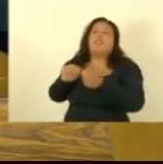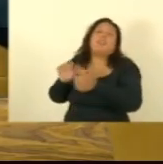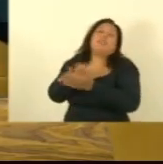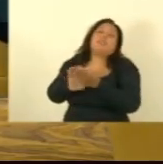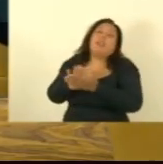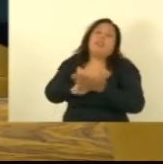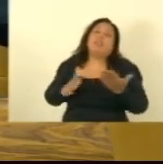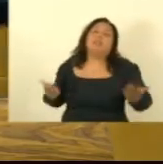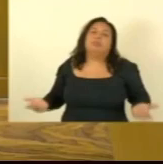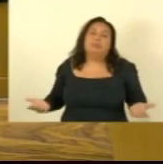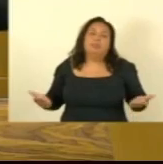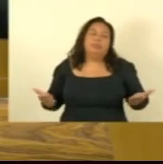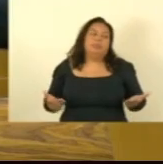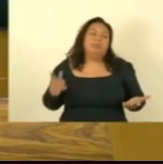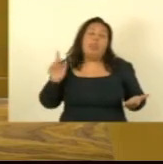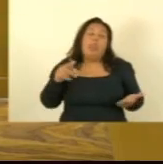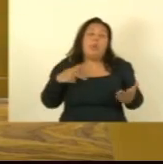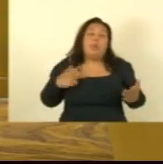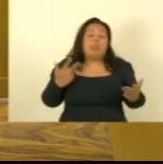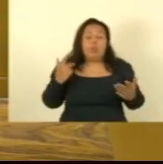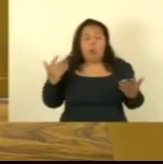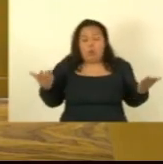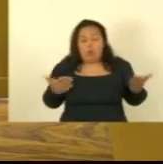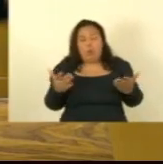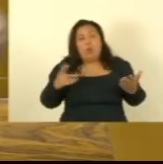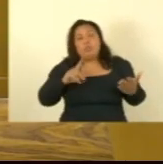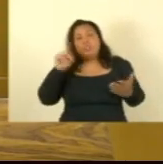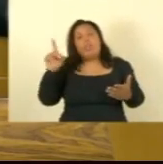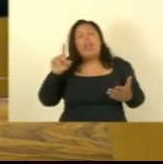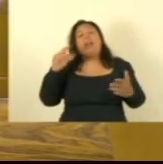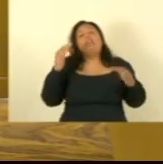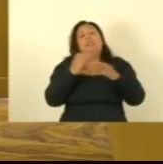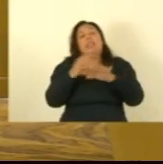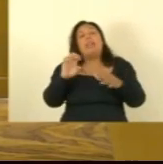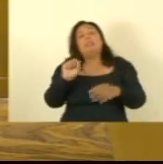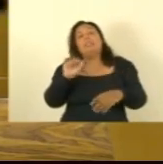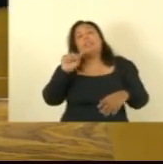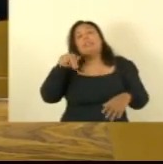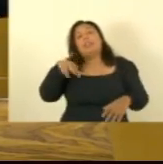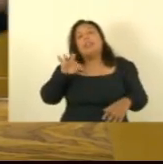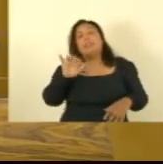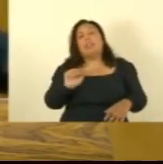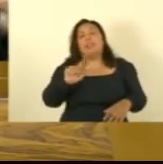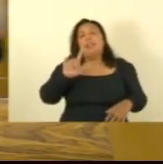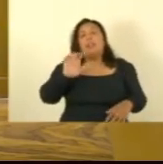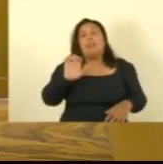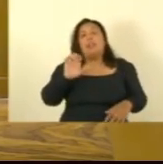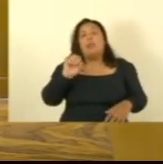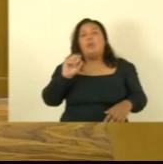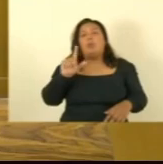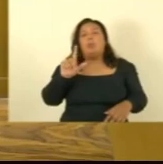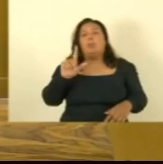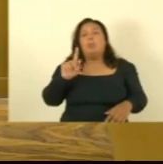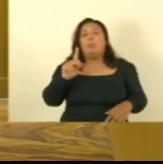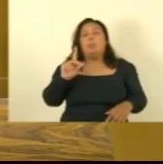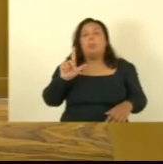nada. É isso aí que hoje Santa Leopoldina tem, e a população não merece